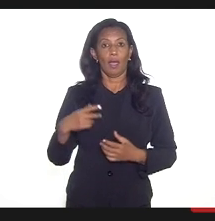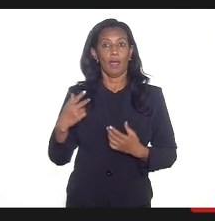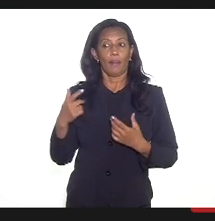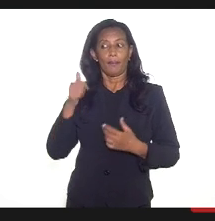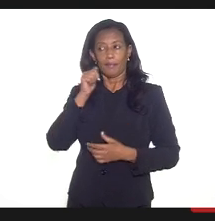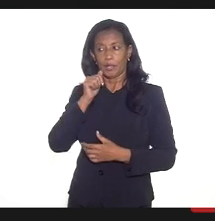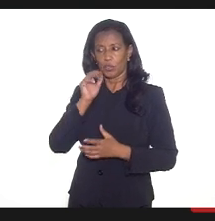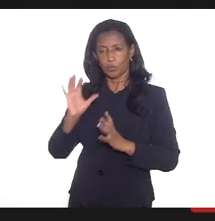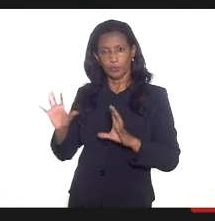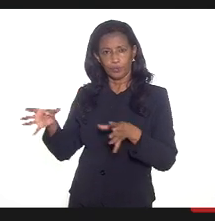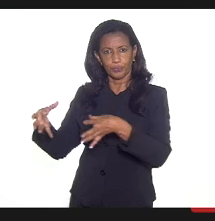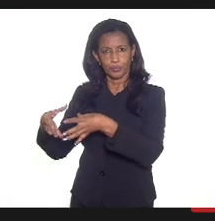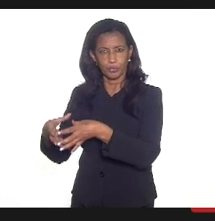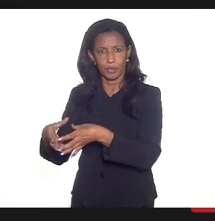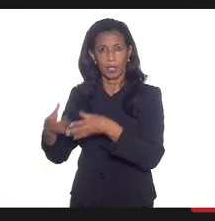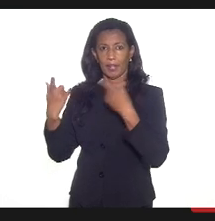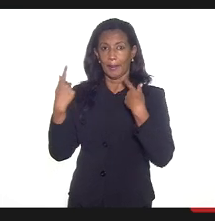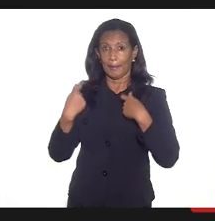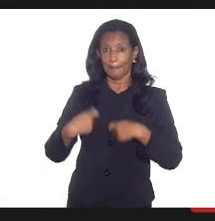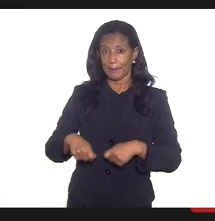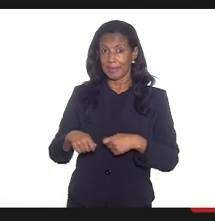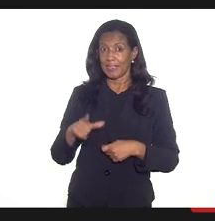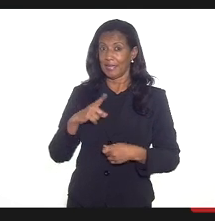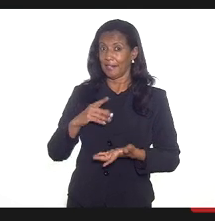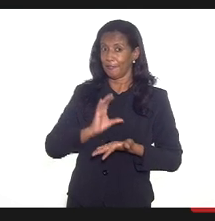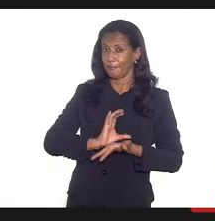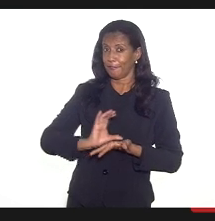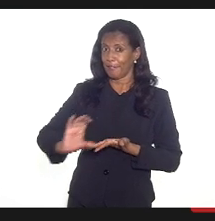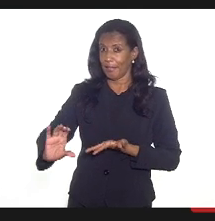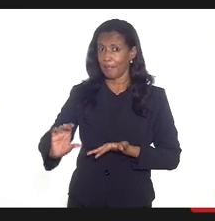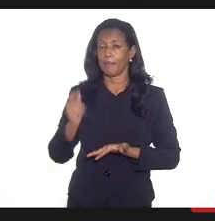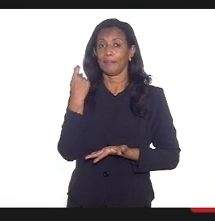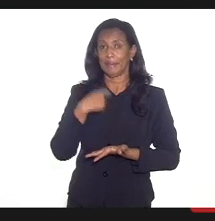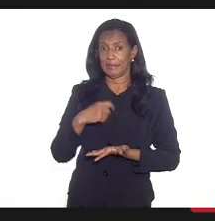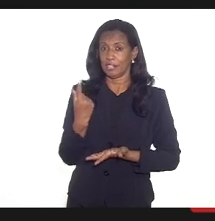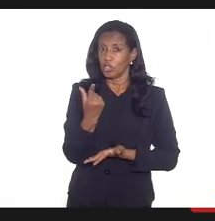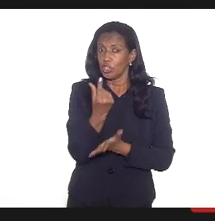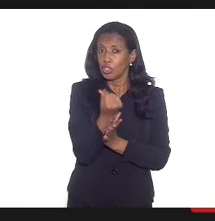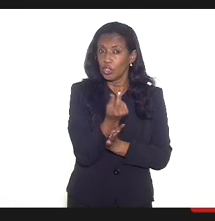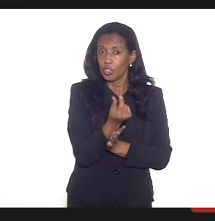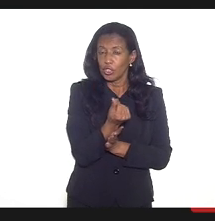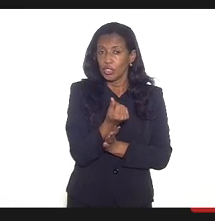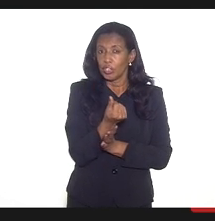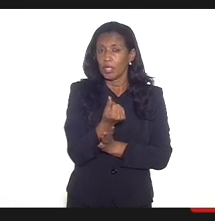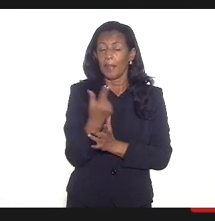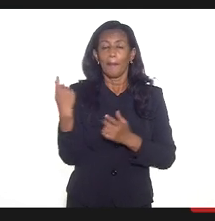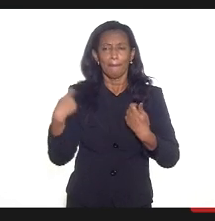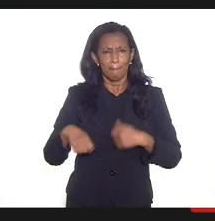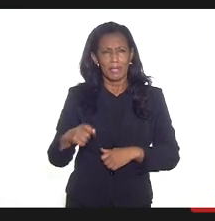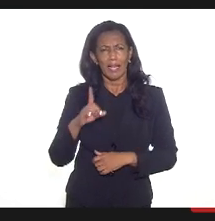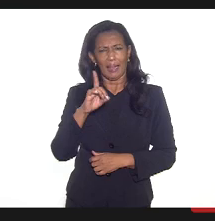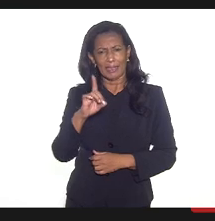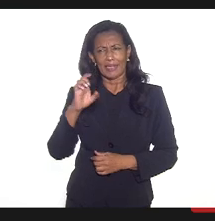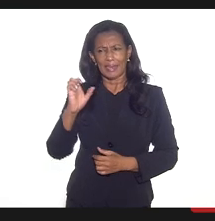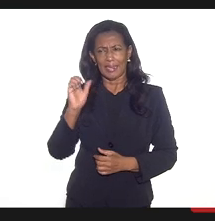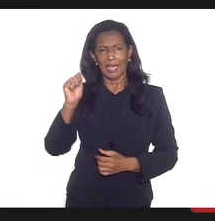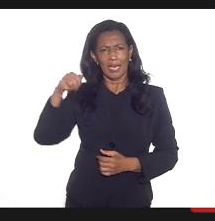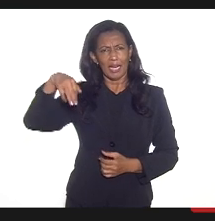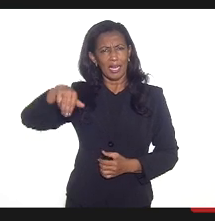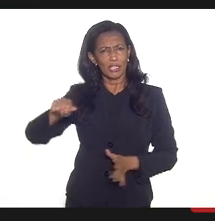mulheres... elas precisam ter verba, precisa ter dinheiro. Precisa implantar os DEANs nos